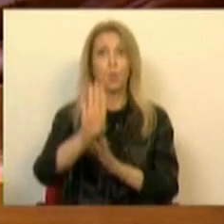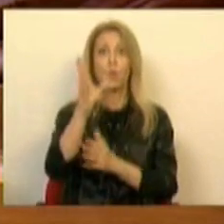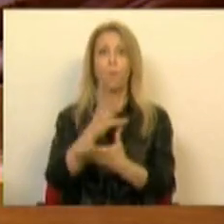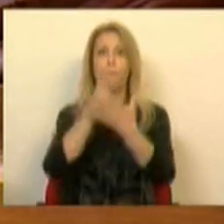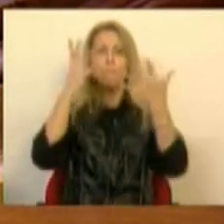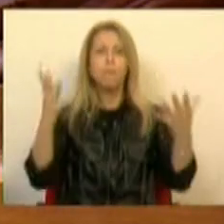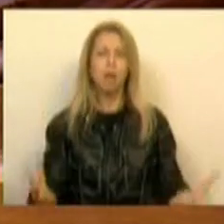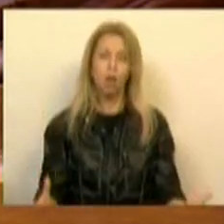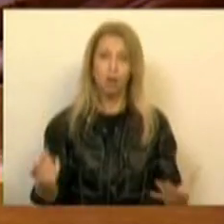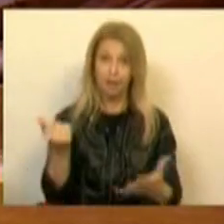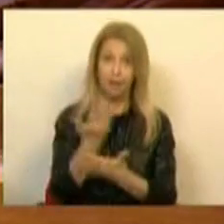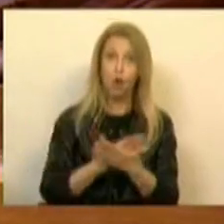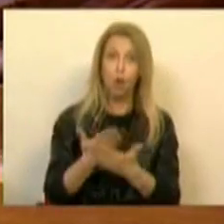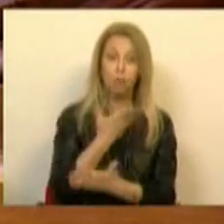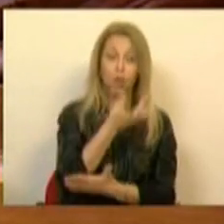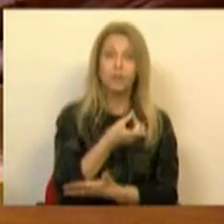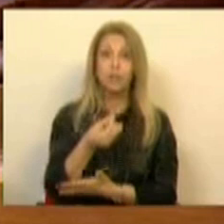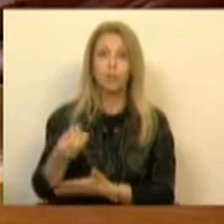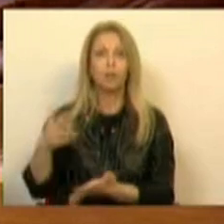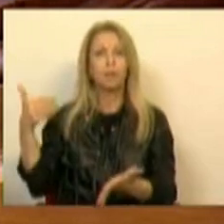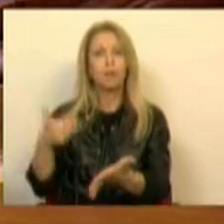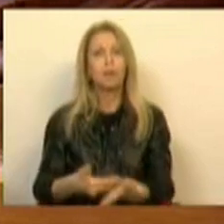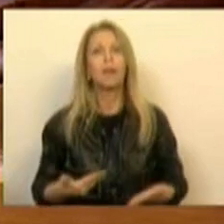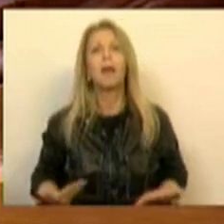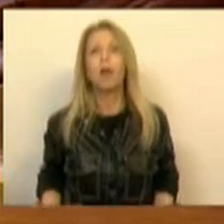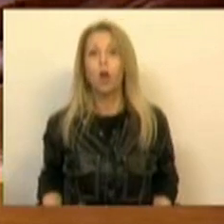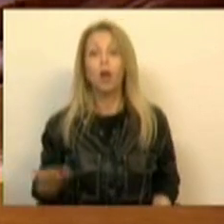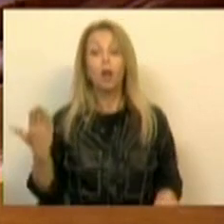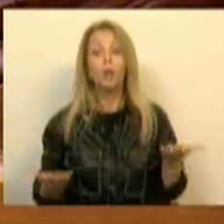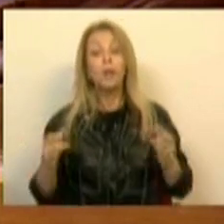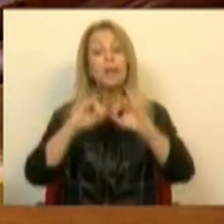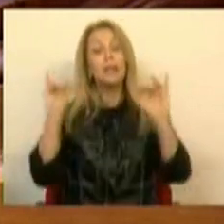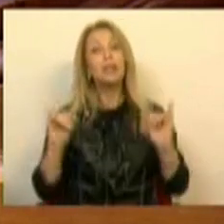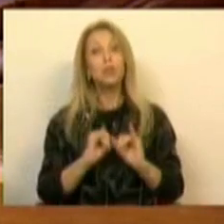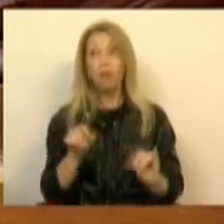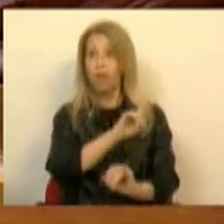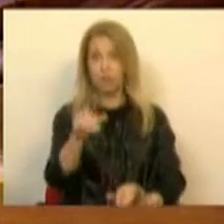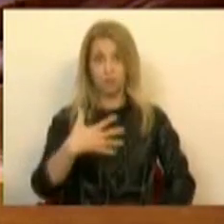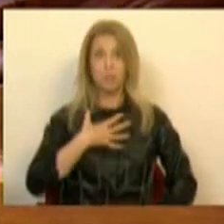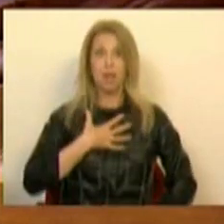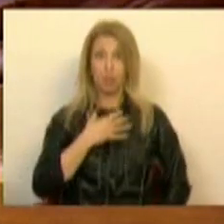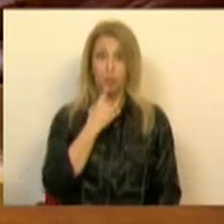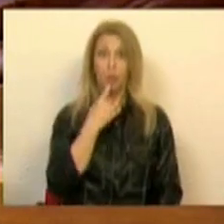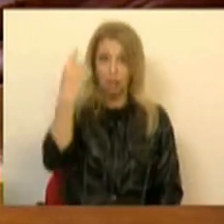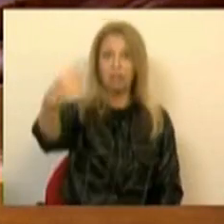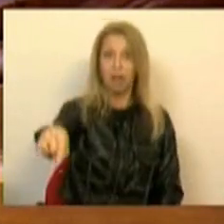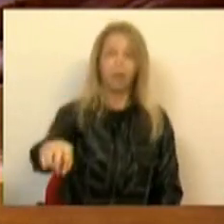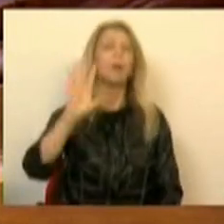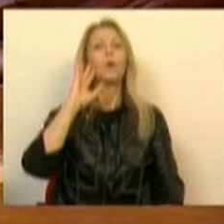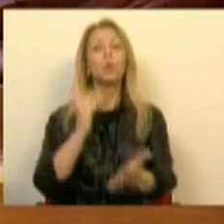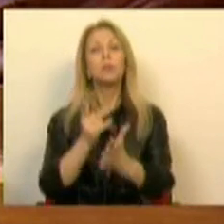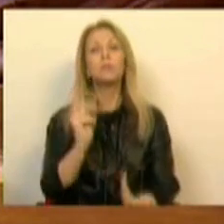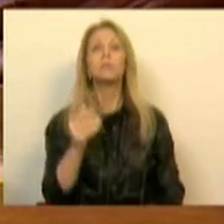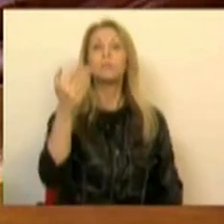económico desde 1990. E nas comparações internacionais que gostam tanto, nos últimos 7 anos,